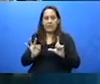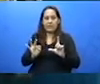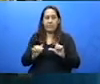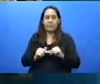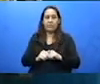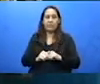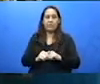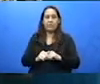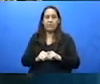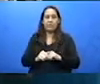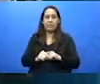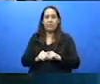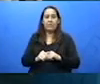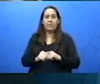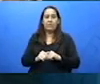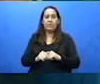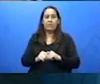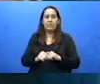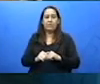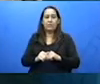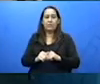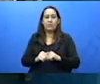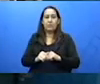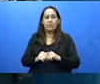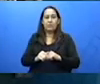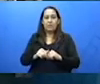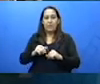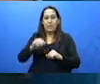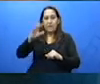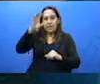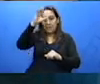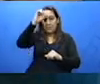saiu daqui, que é quando o F,